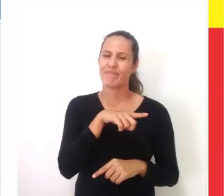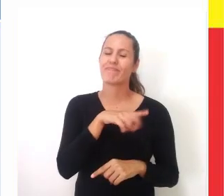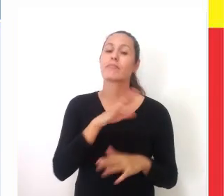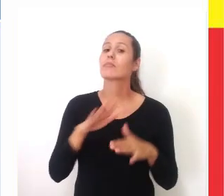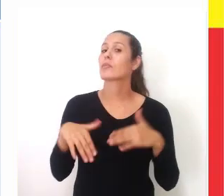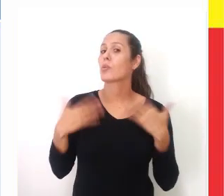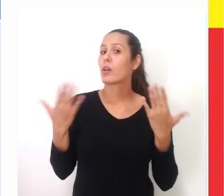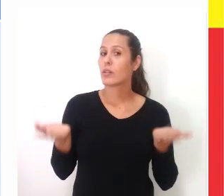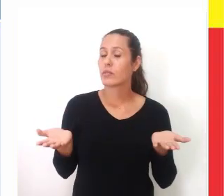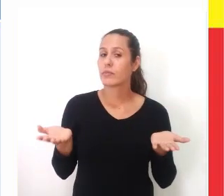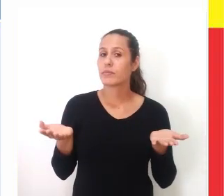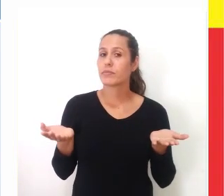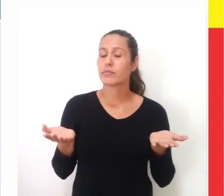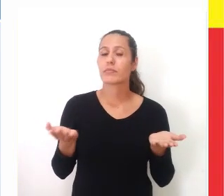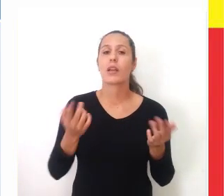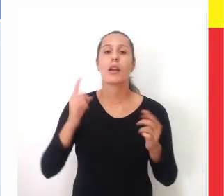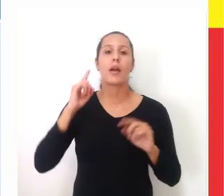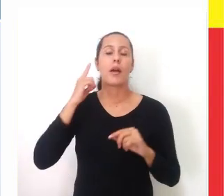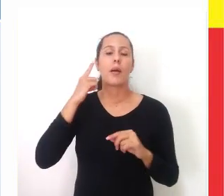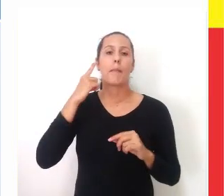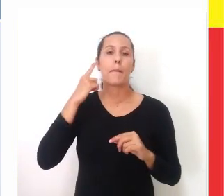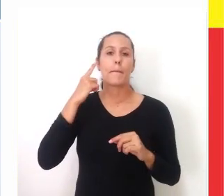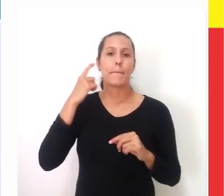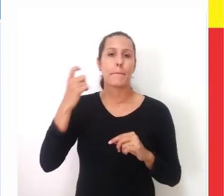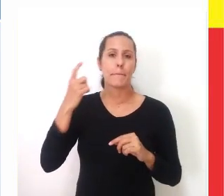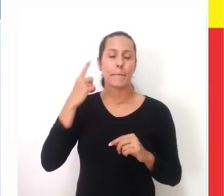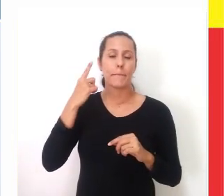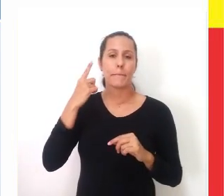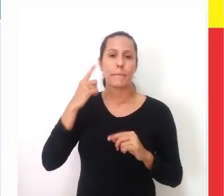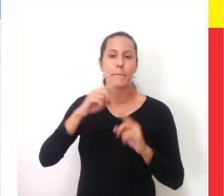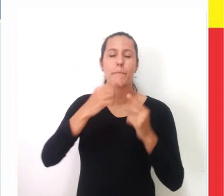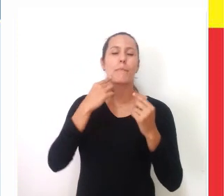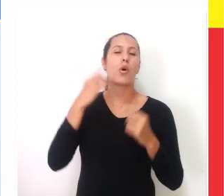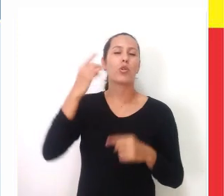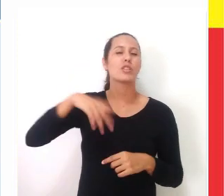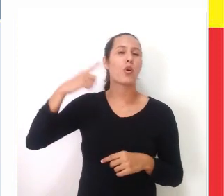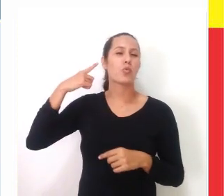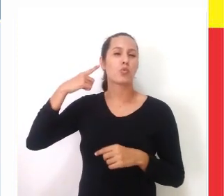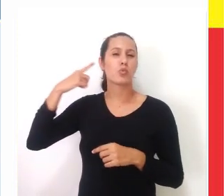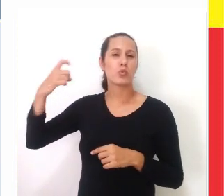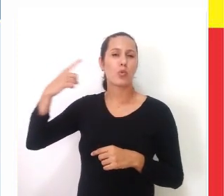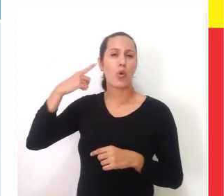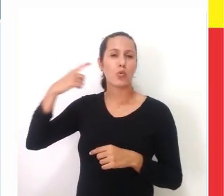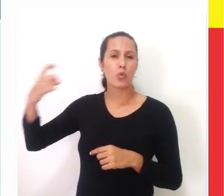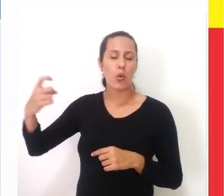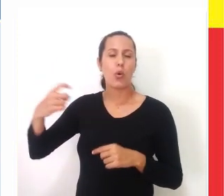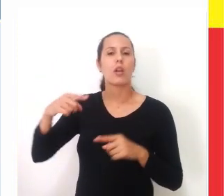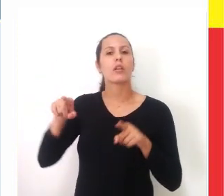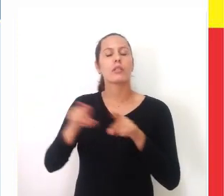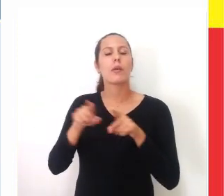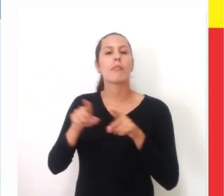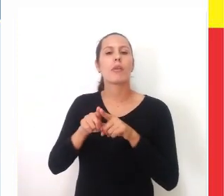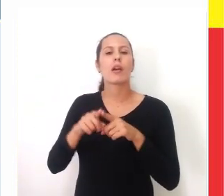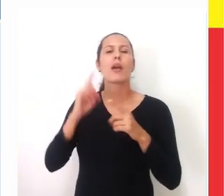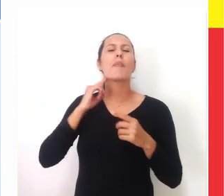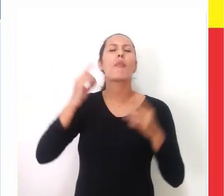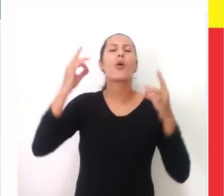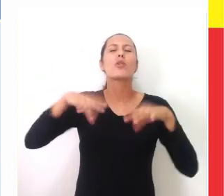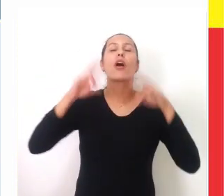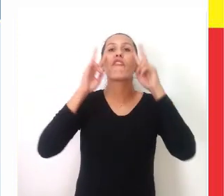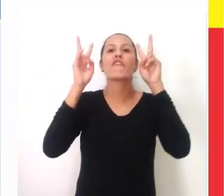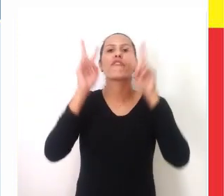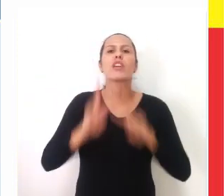Qual seria? Poluição sonora, olha a imagem, e poluição visual. Como